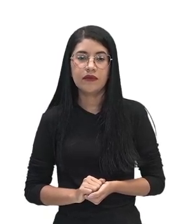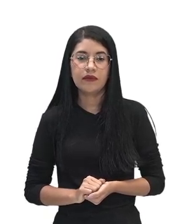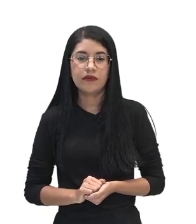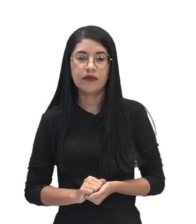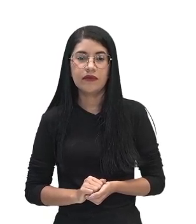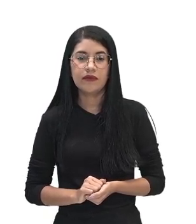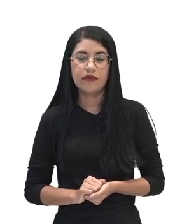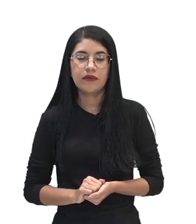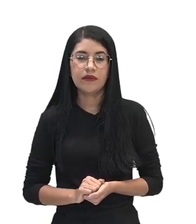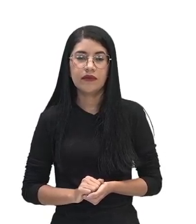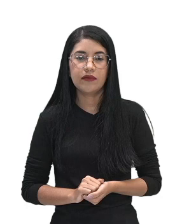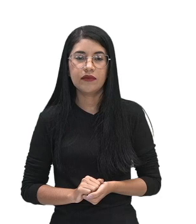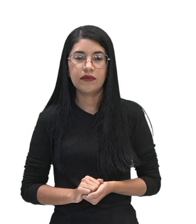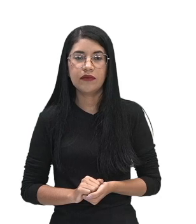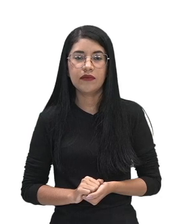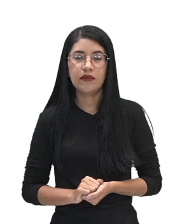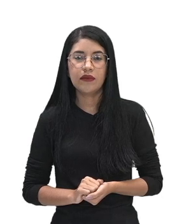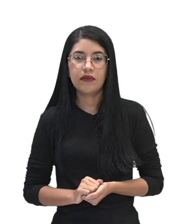O N